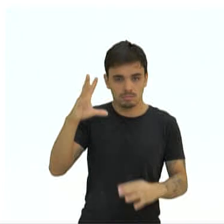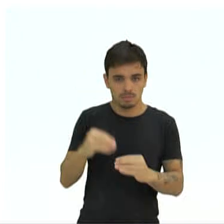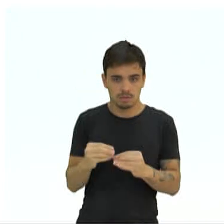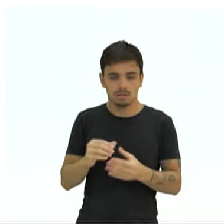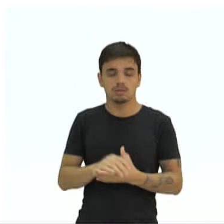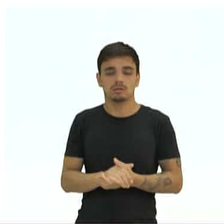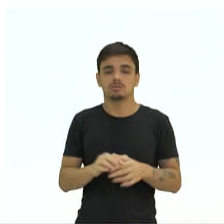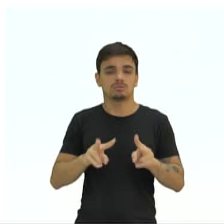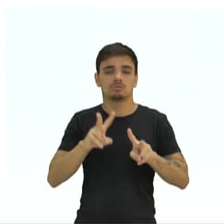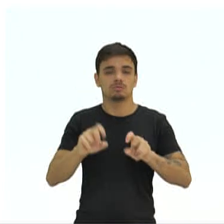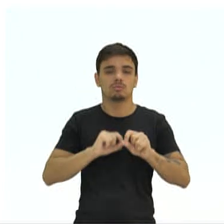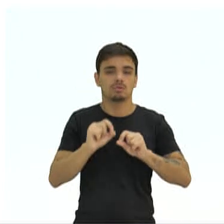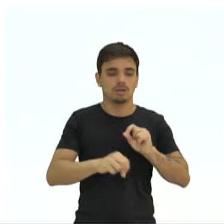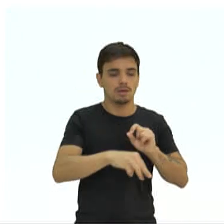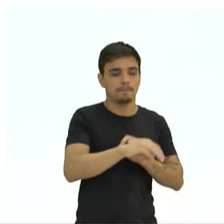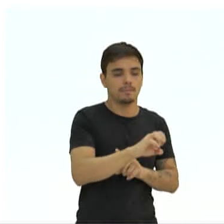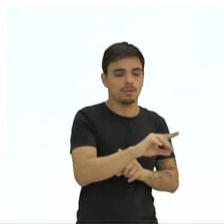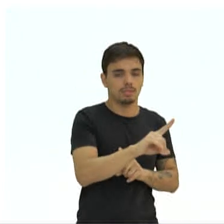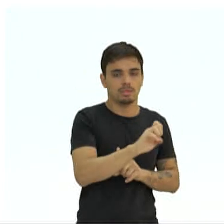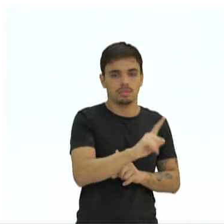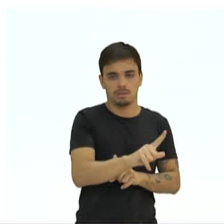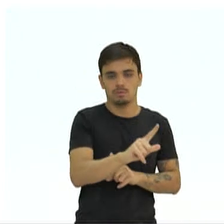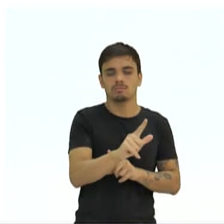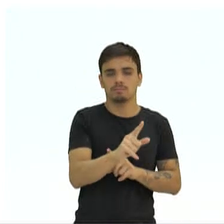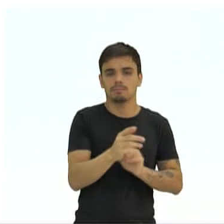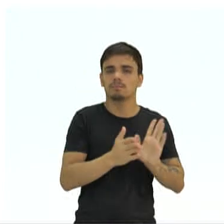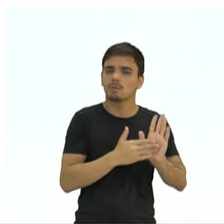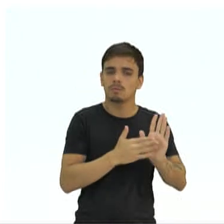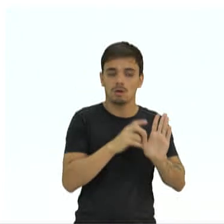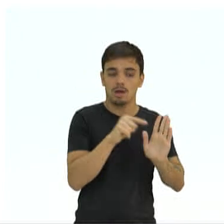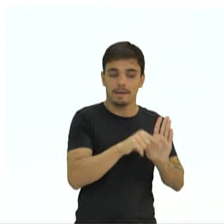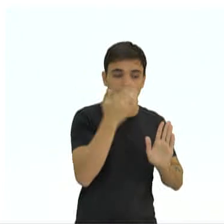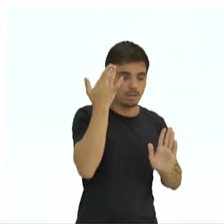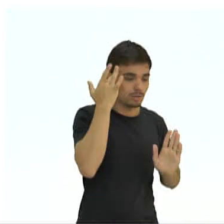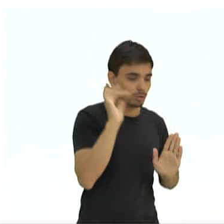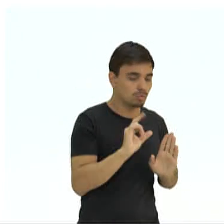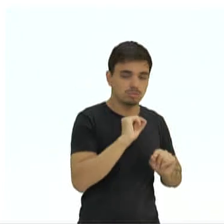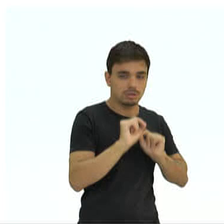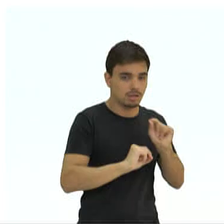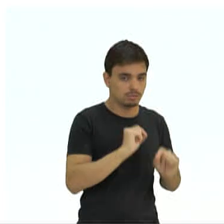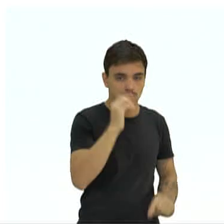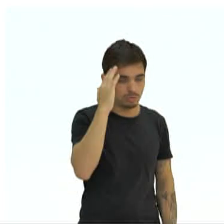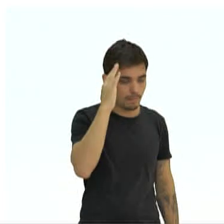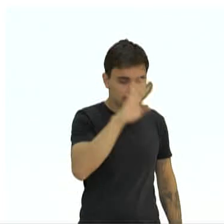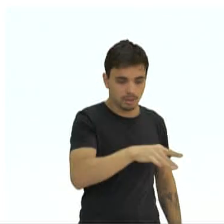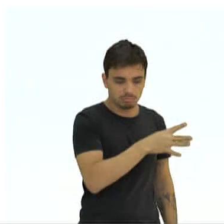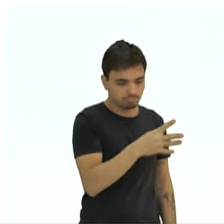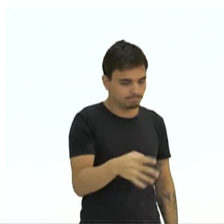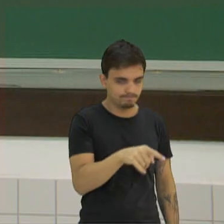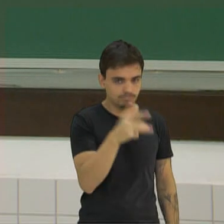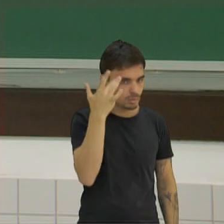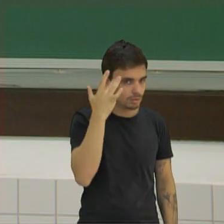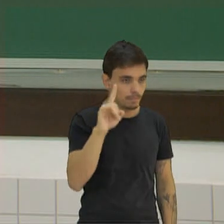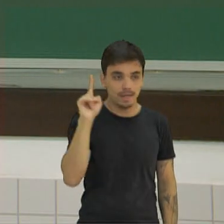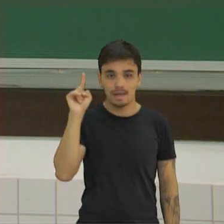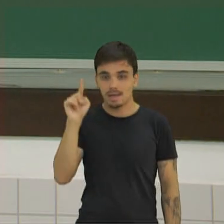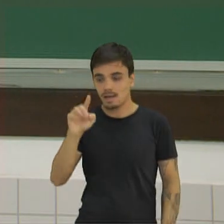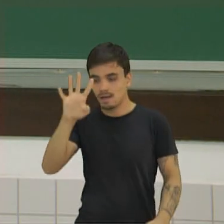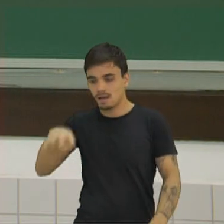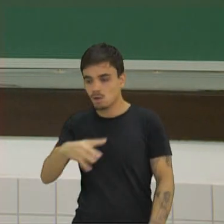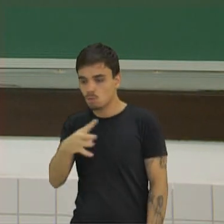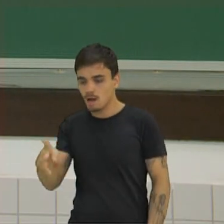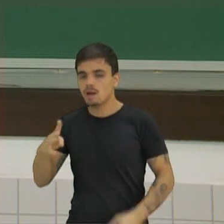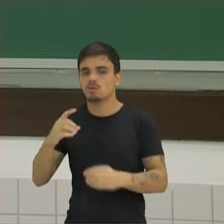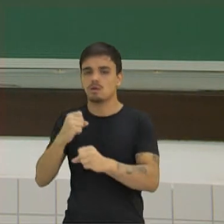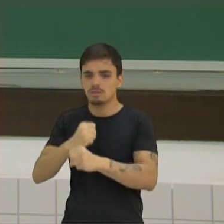o que o Mendel propunha lembro o membro não sabia que que era quadro de comer esse aqui vem 100 anos depois da obra